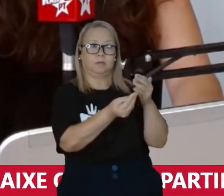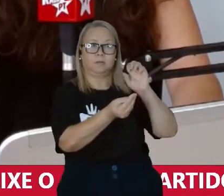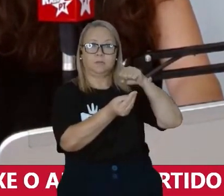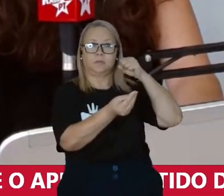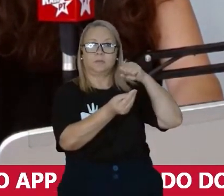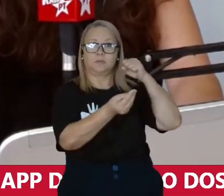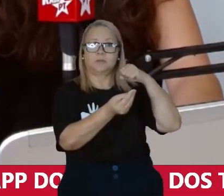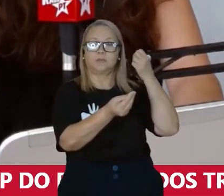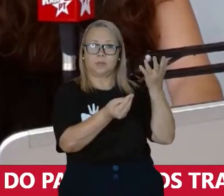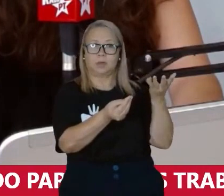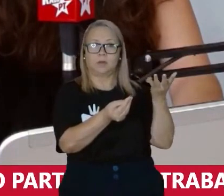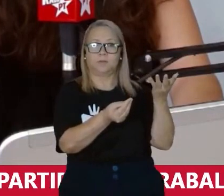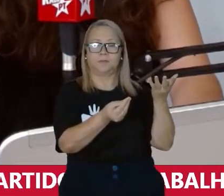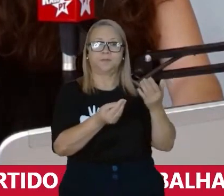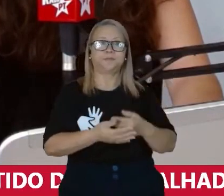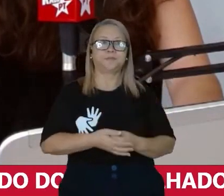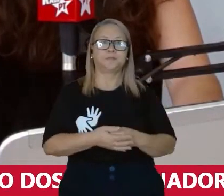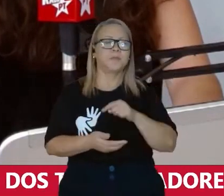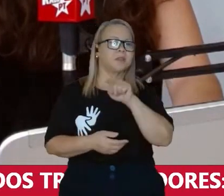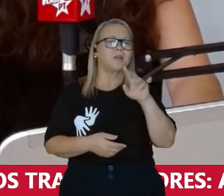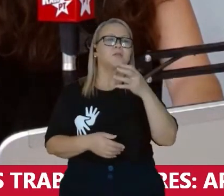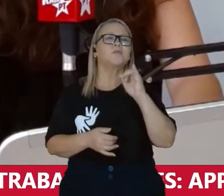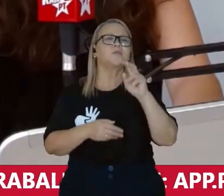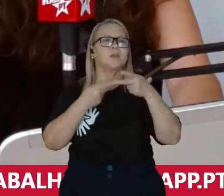Então, assim, é isso que você falou.